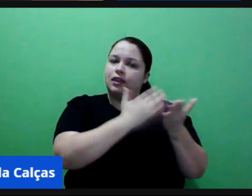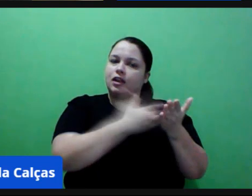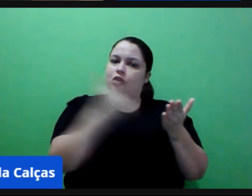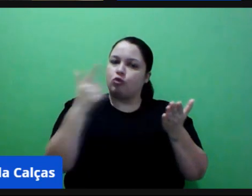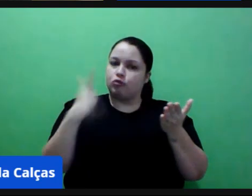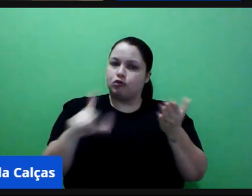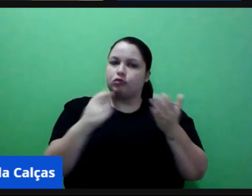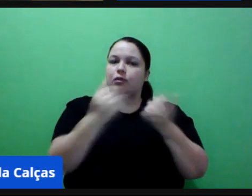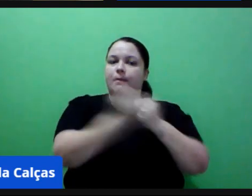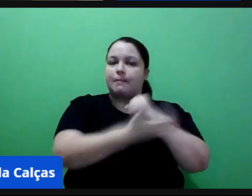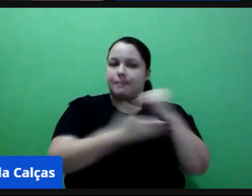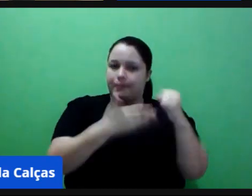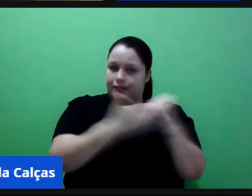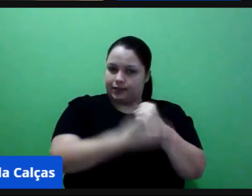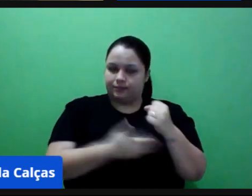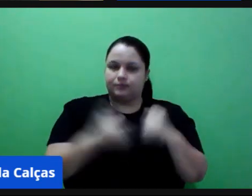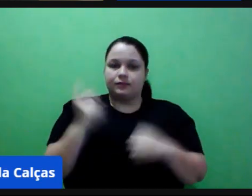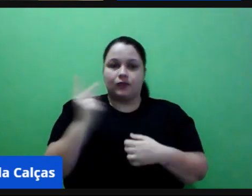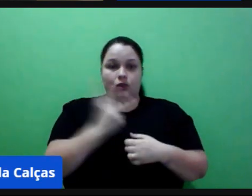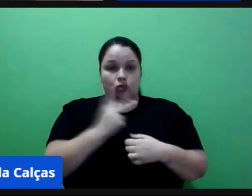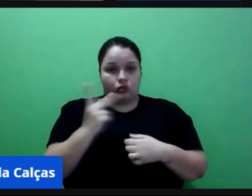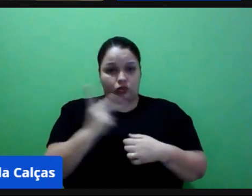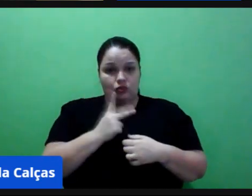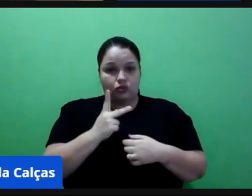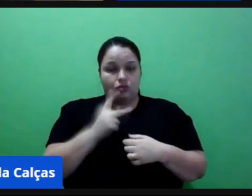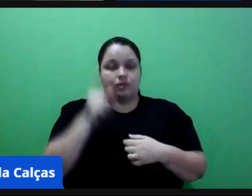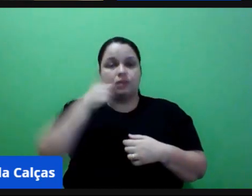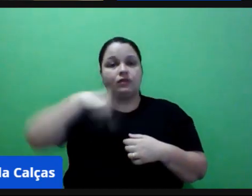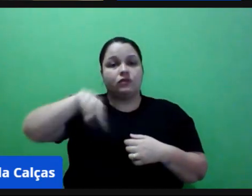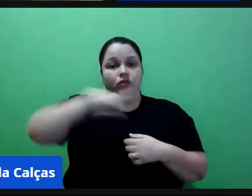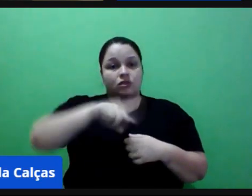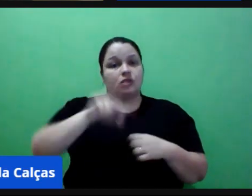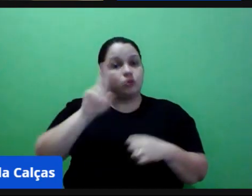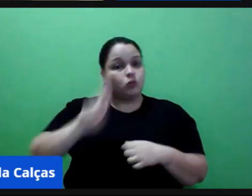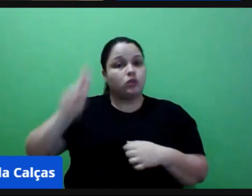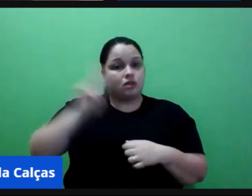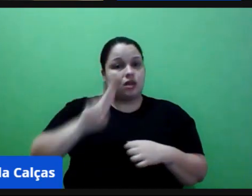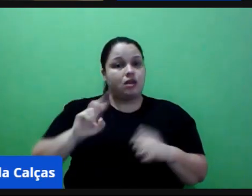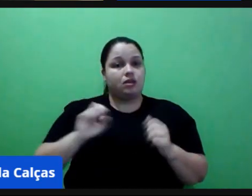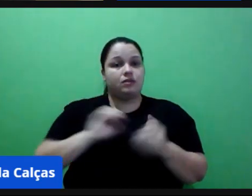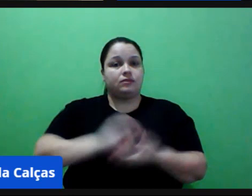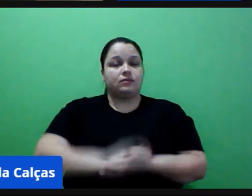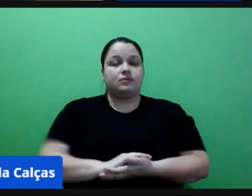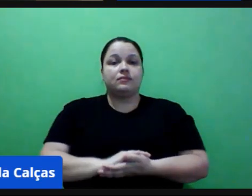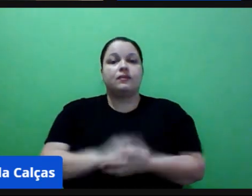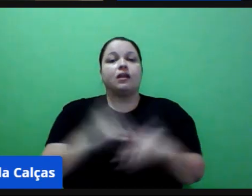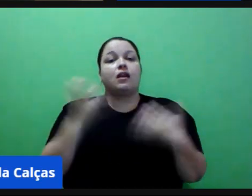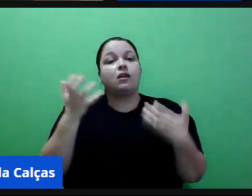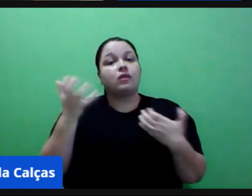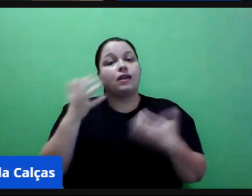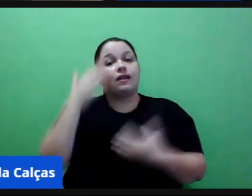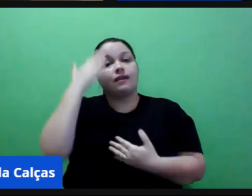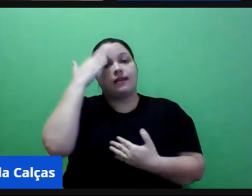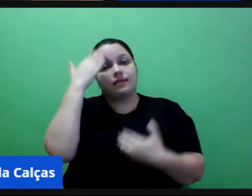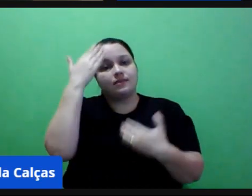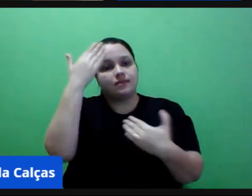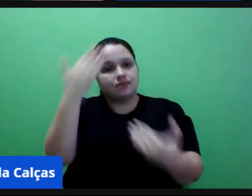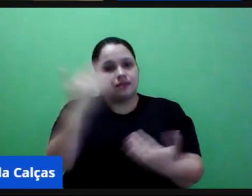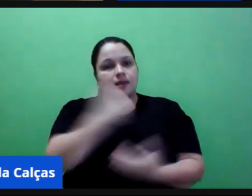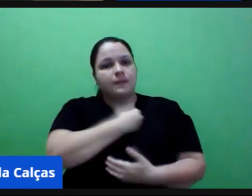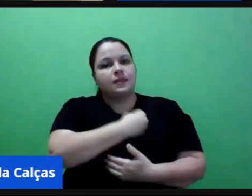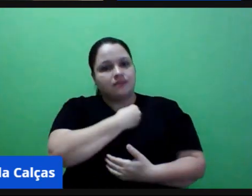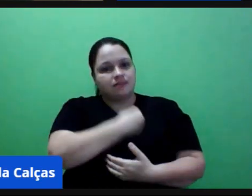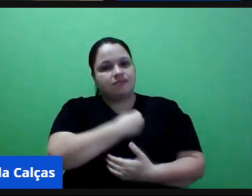materiais nesse primeiro momento para ser usado. Eu quero agradecer a presença de vocês